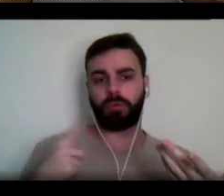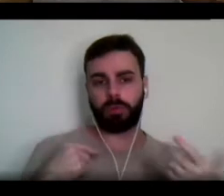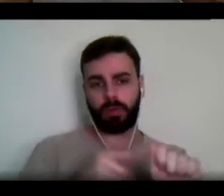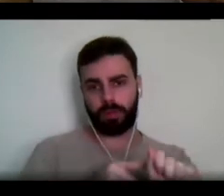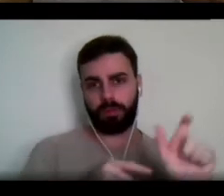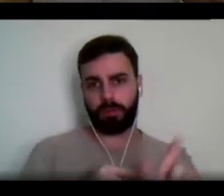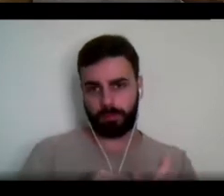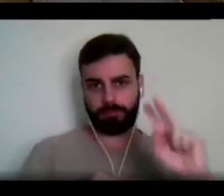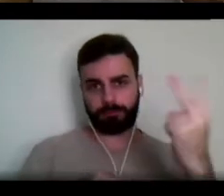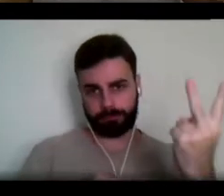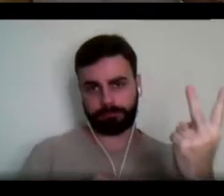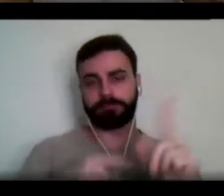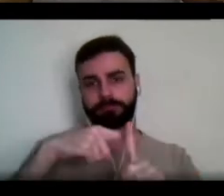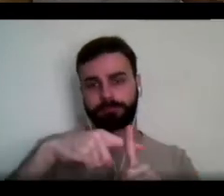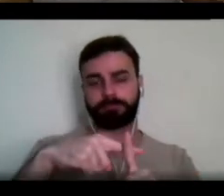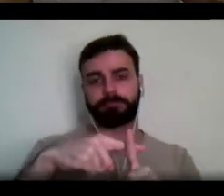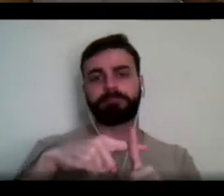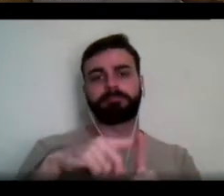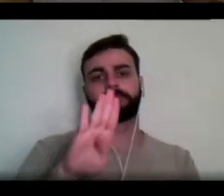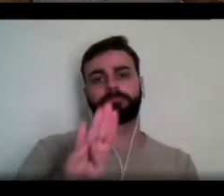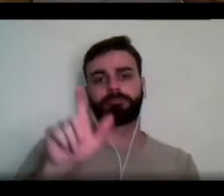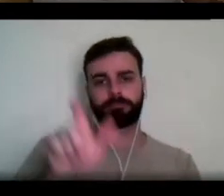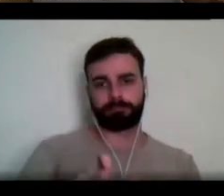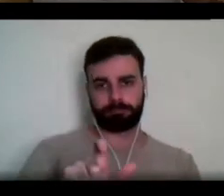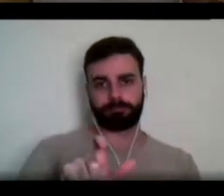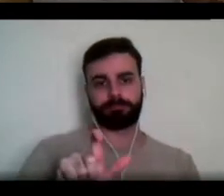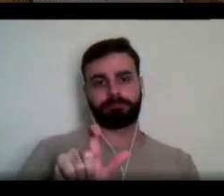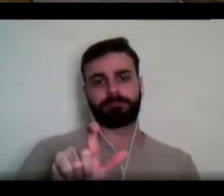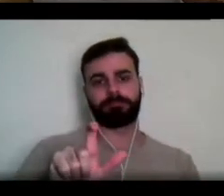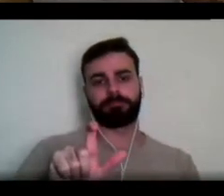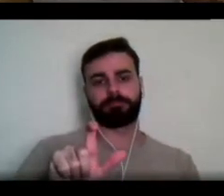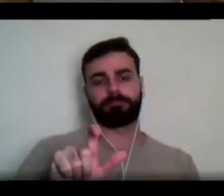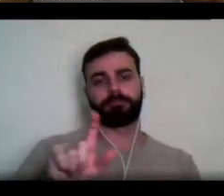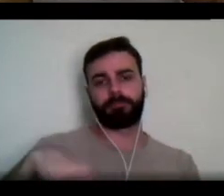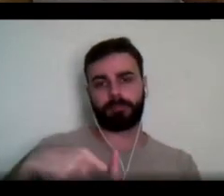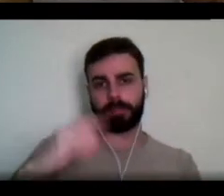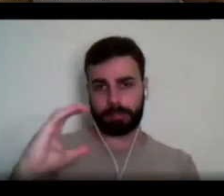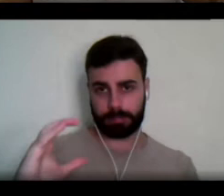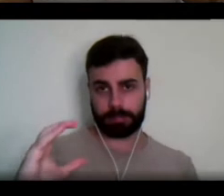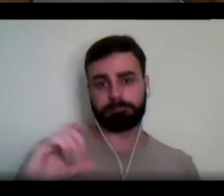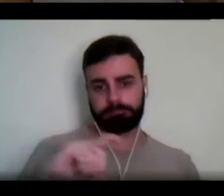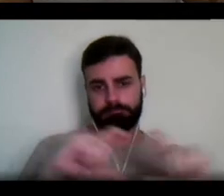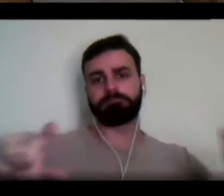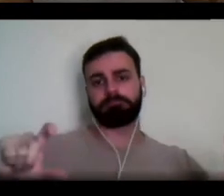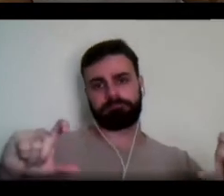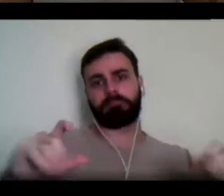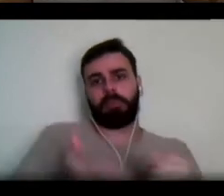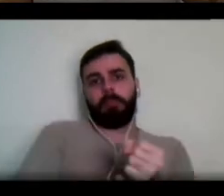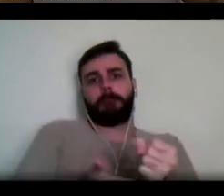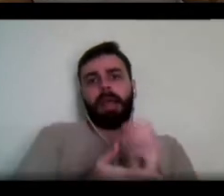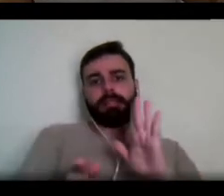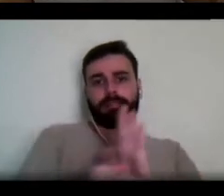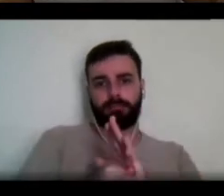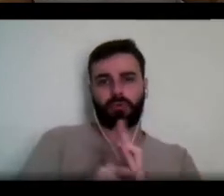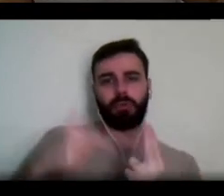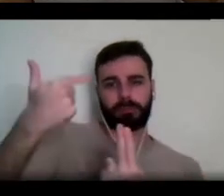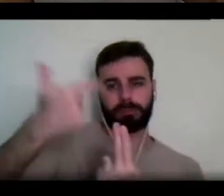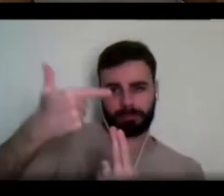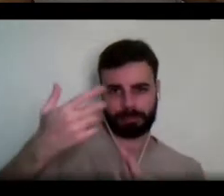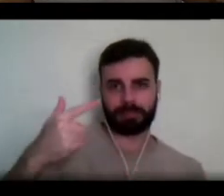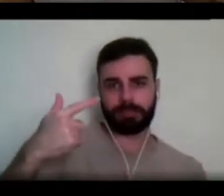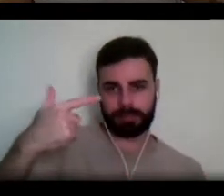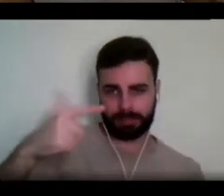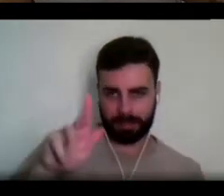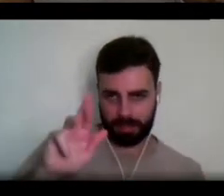ax2 mais bx mais c igual a 0. Você arruma a equação